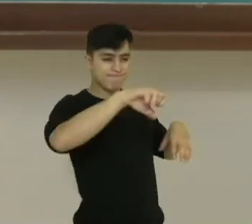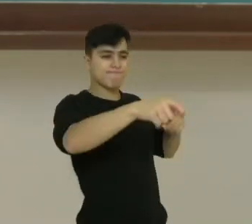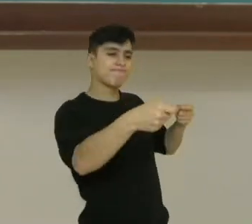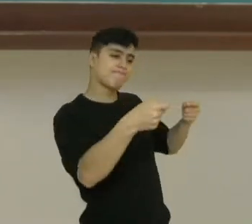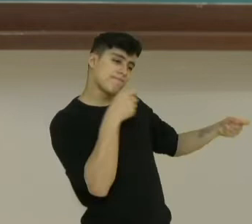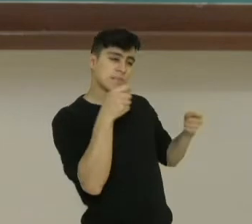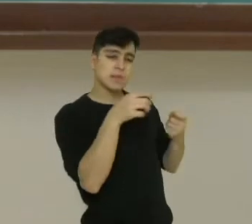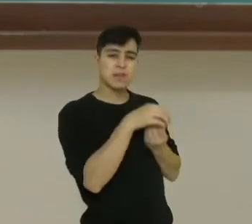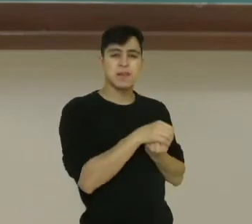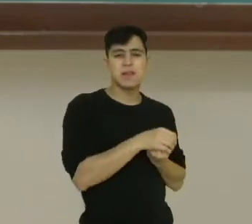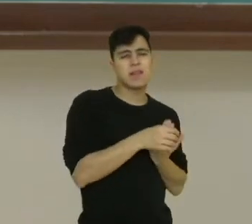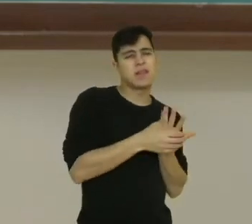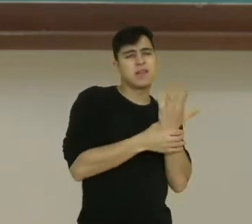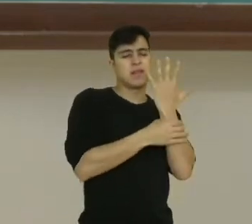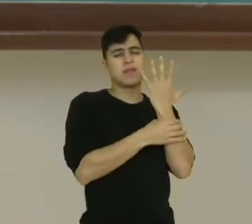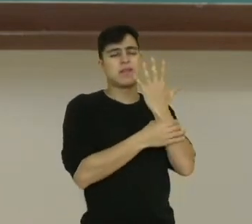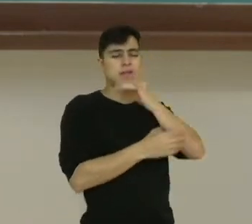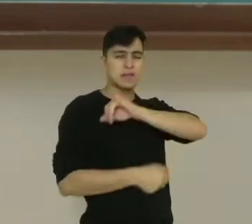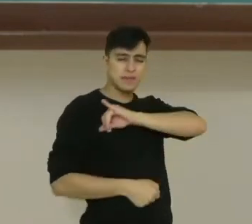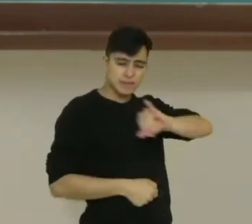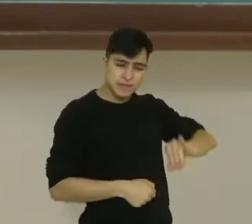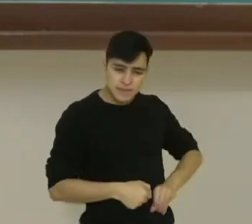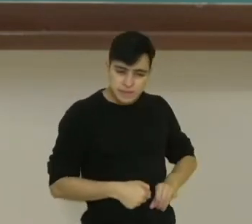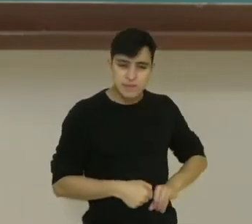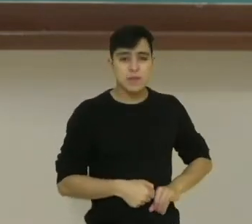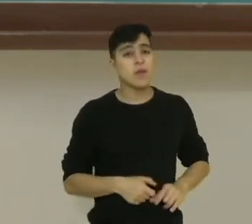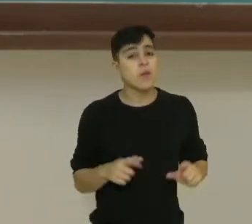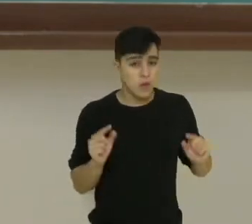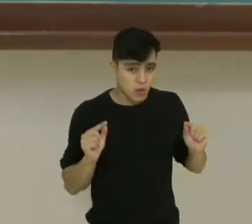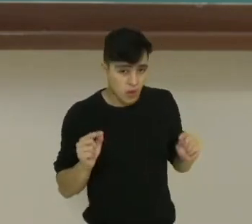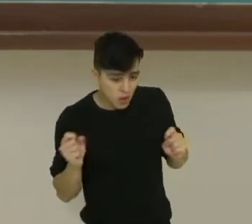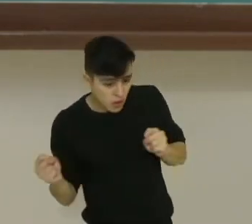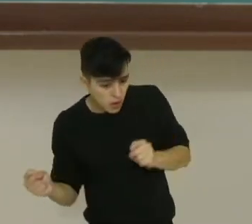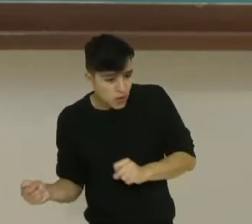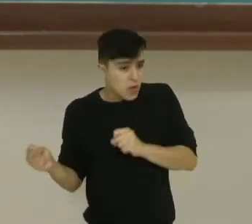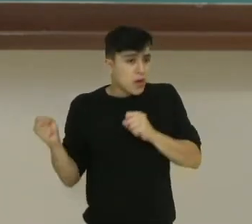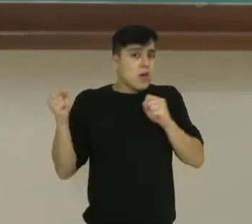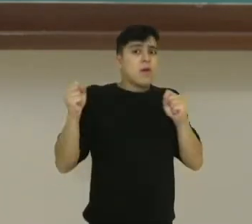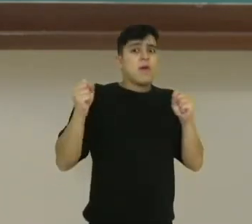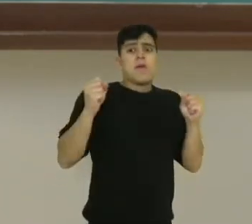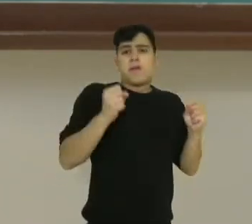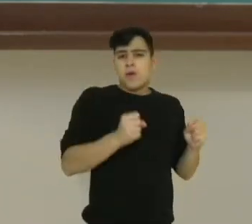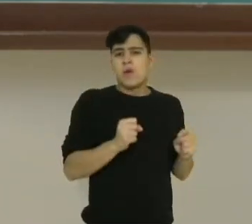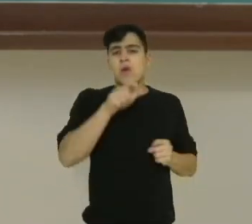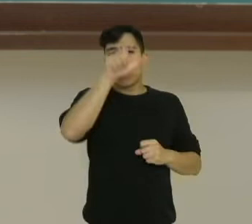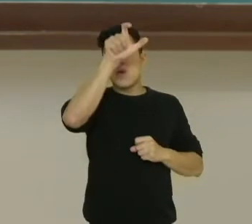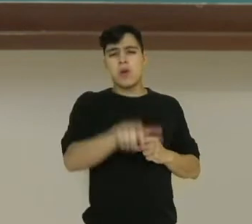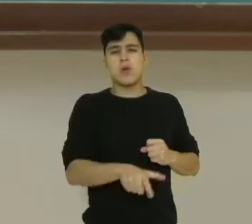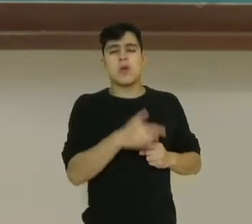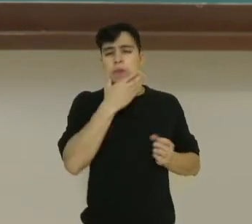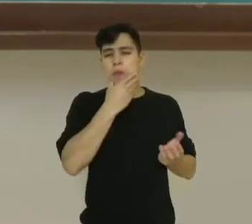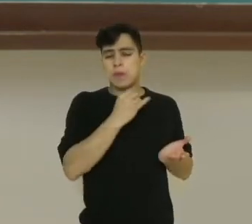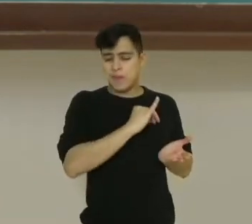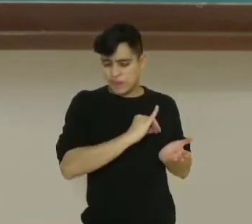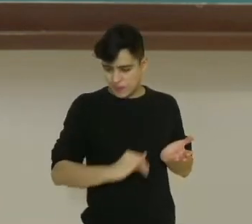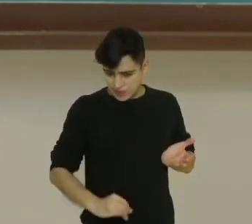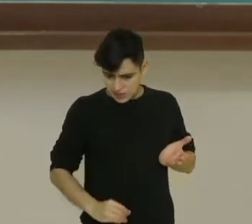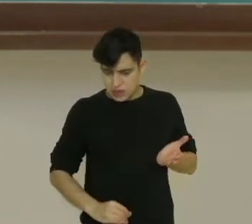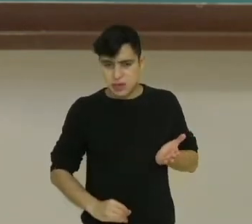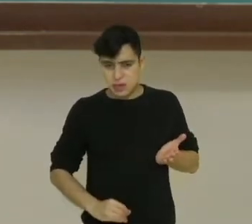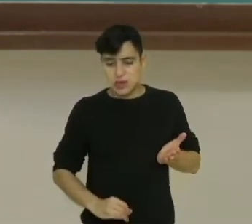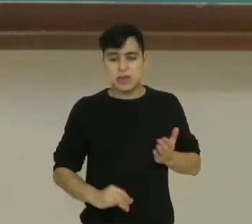e formaram então um império com um poder centralizado na figura do imperador e com a